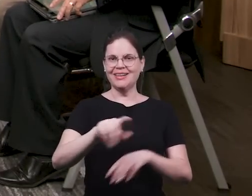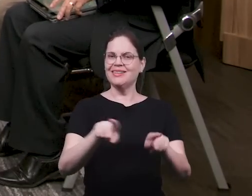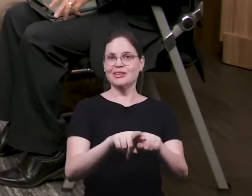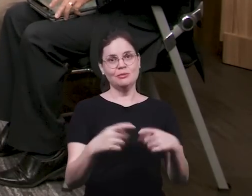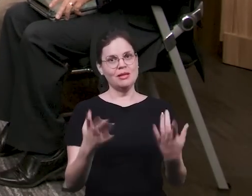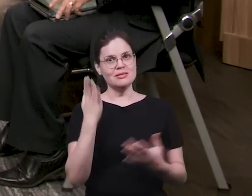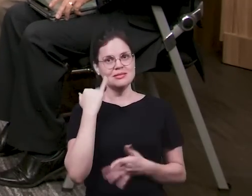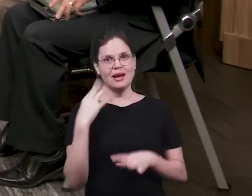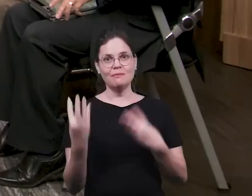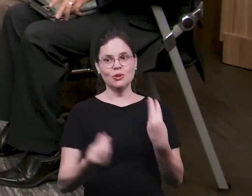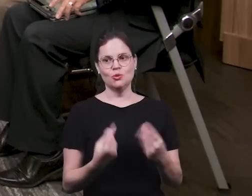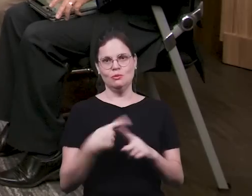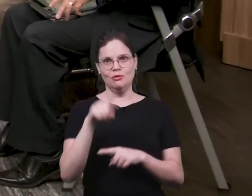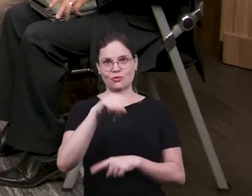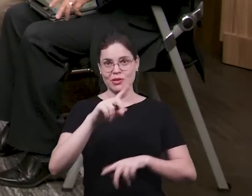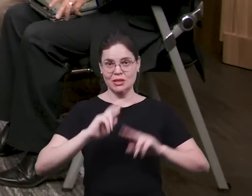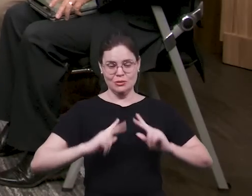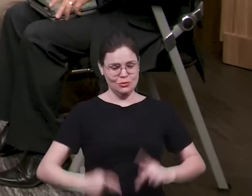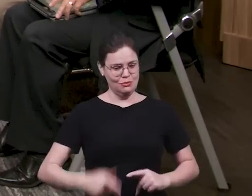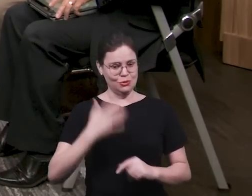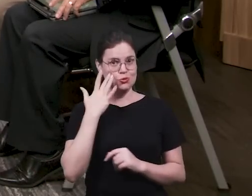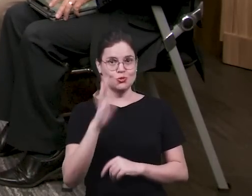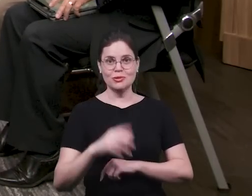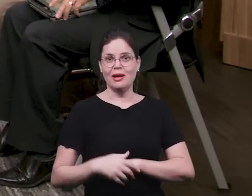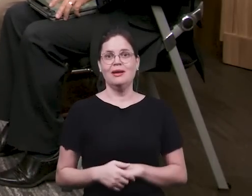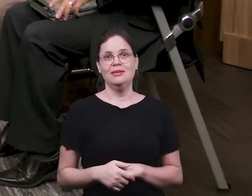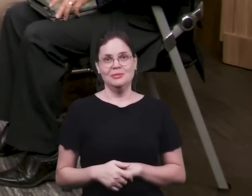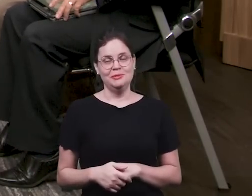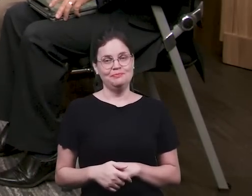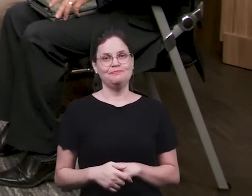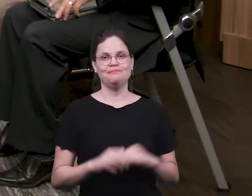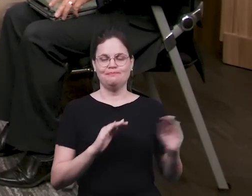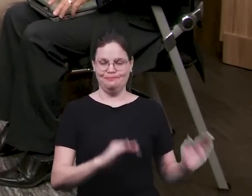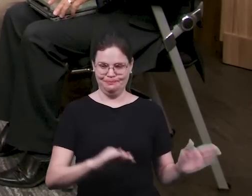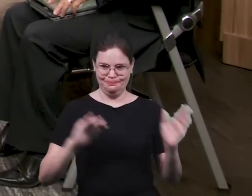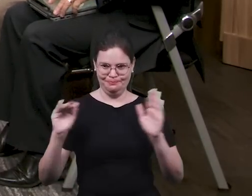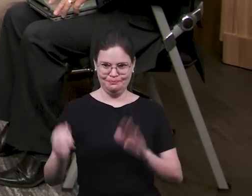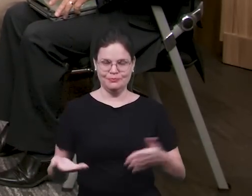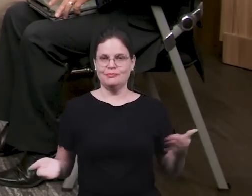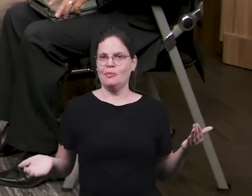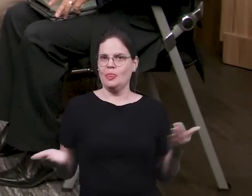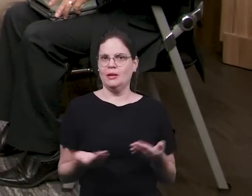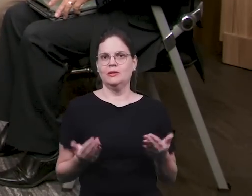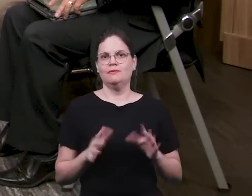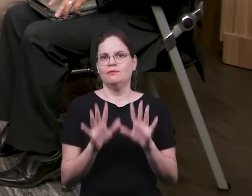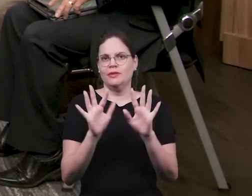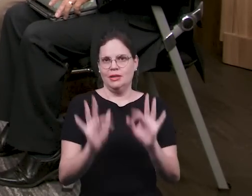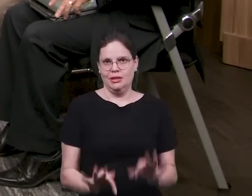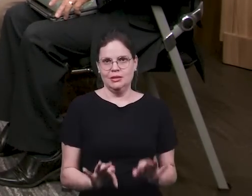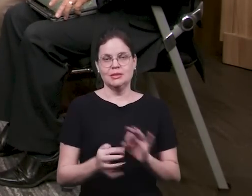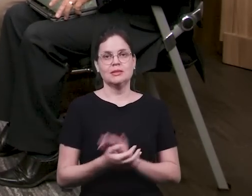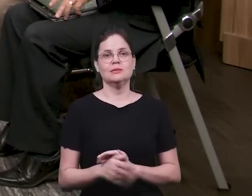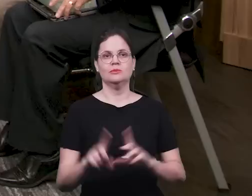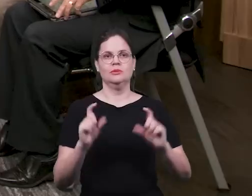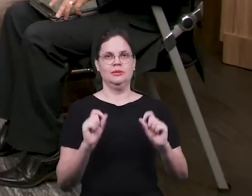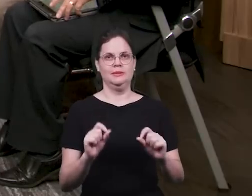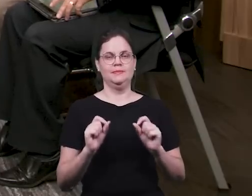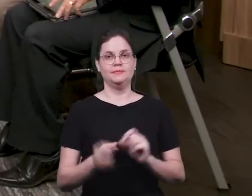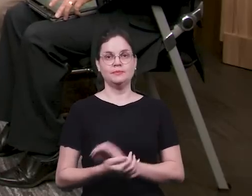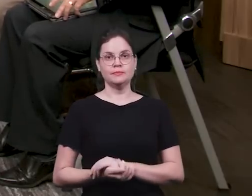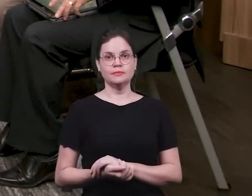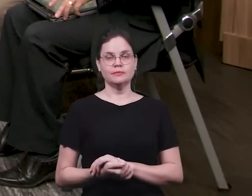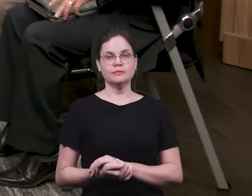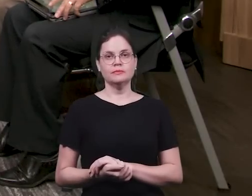aqui, o que nós temos para dizer, e tem muito a ser dito aqui pelos demais companheiros, é de que,